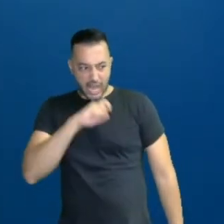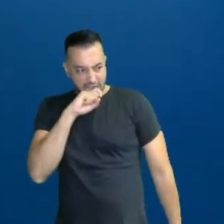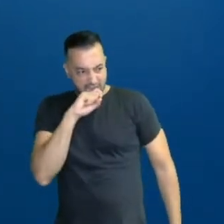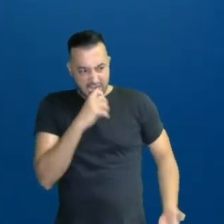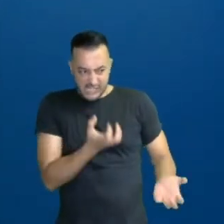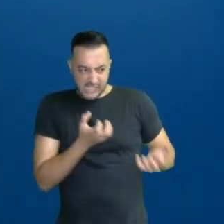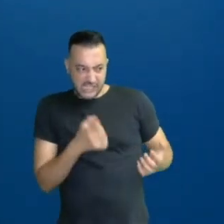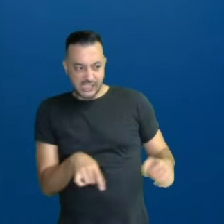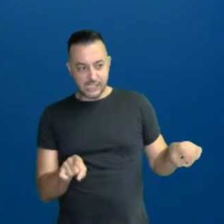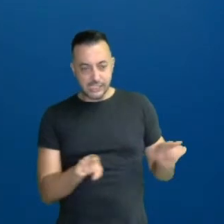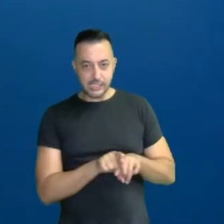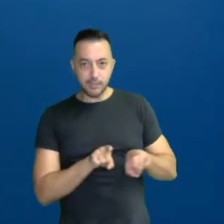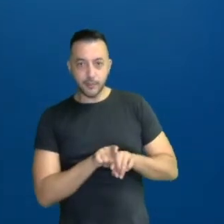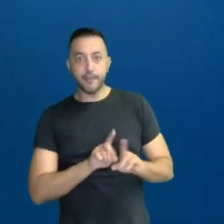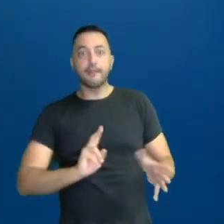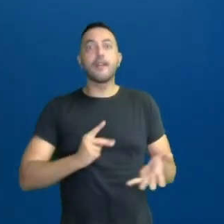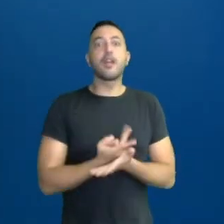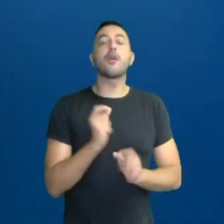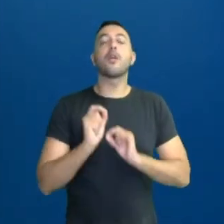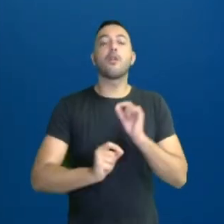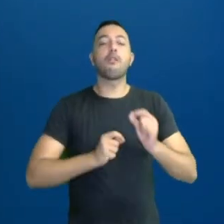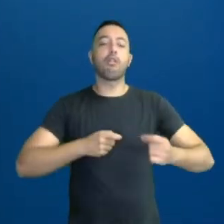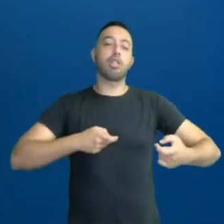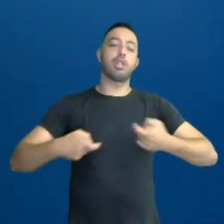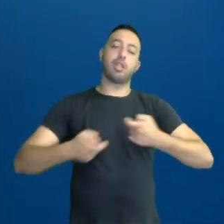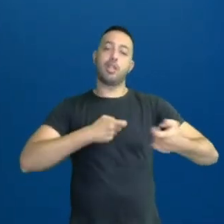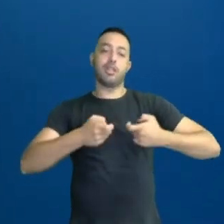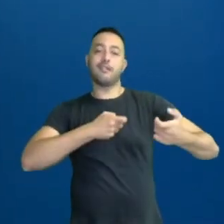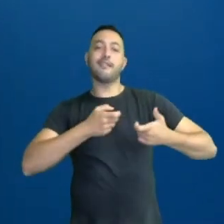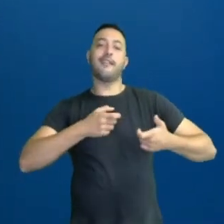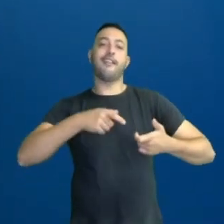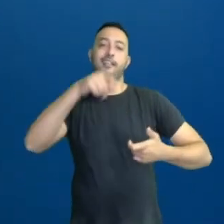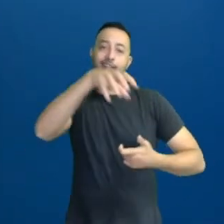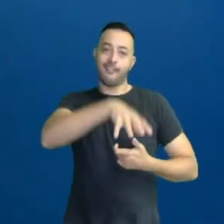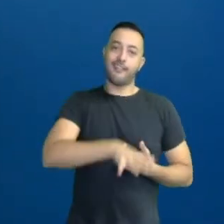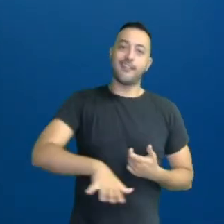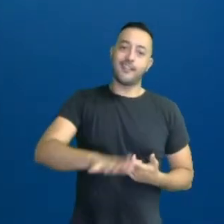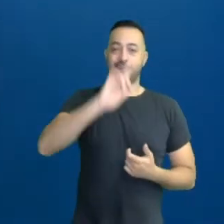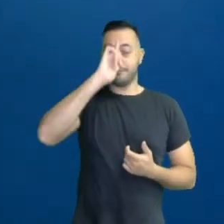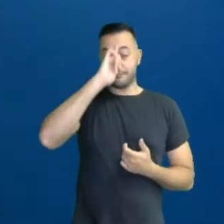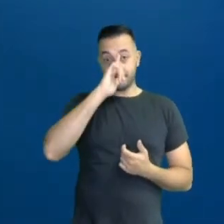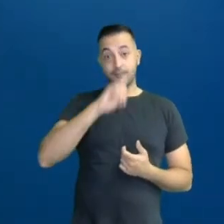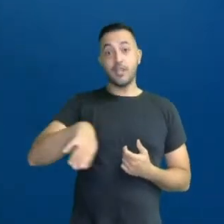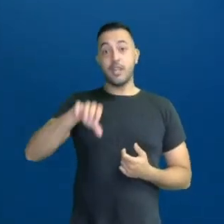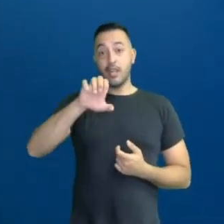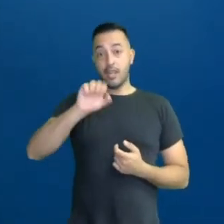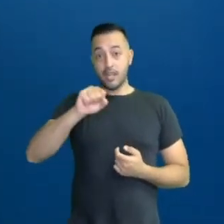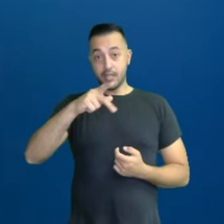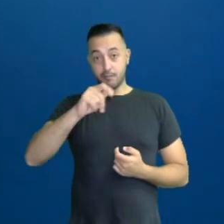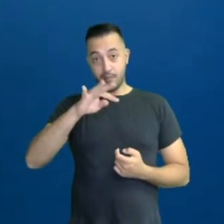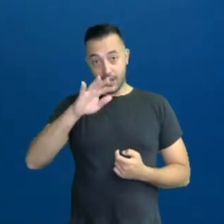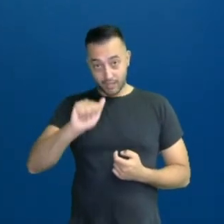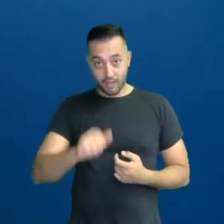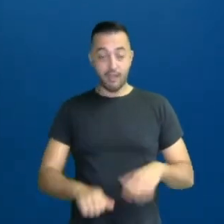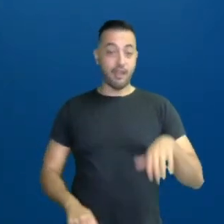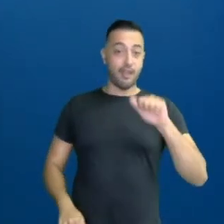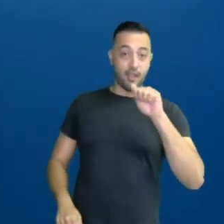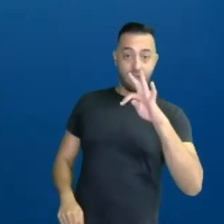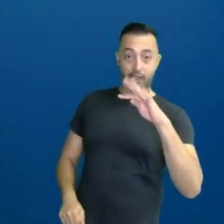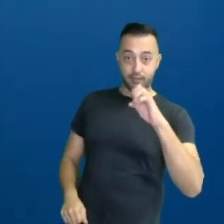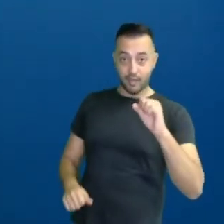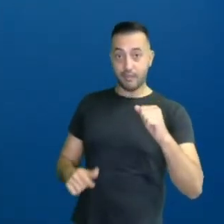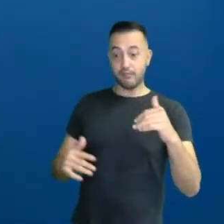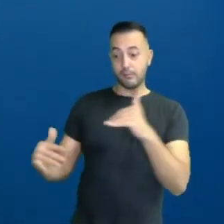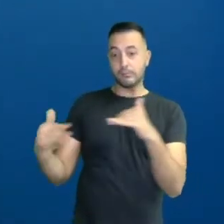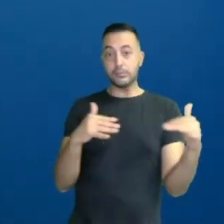daí e vai haver uma guerra civil dentro do território grego entre Esparta e Atenas, a chamada